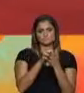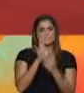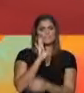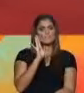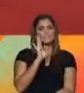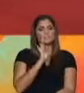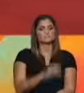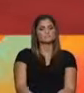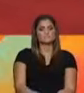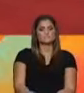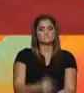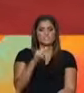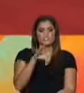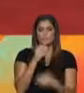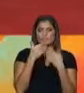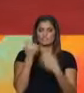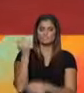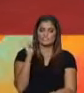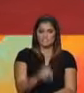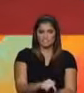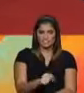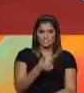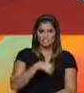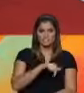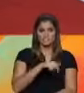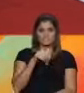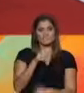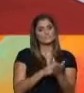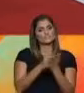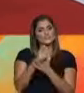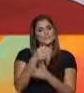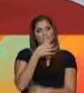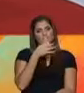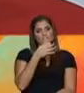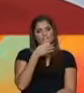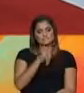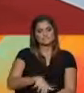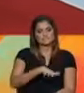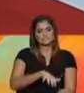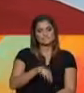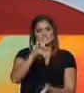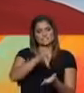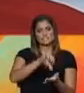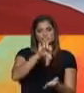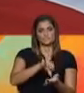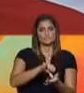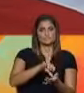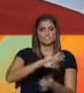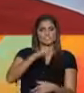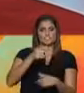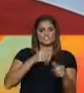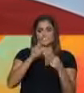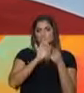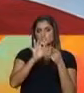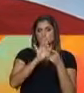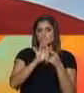muito brevemente. Ok, António, muito obrigado por aqui ter vindo. Nós vamos continuar a falar da zona centro e da Serra da Estrela em